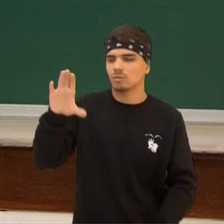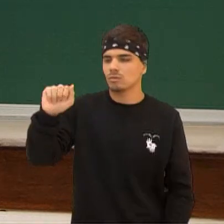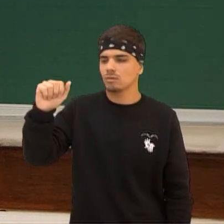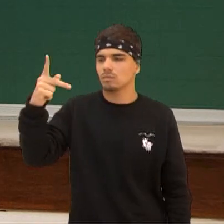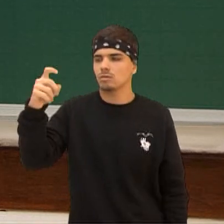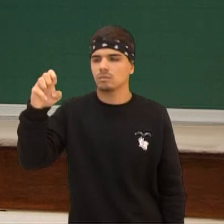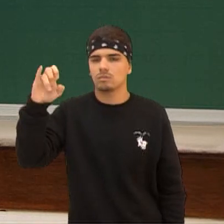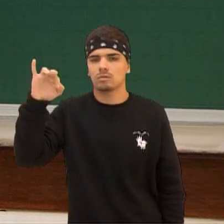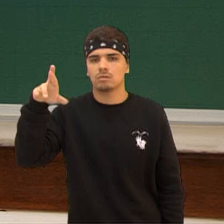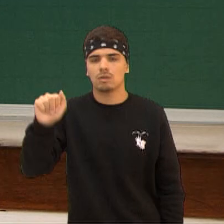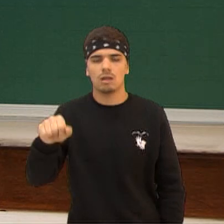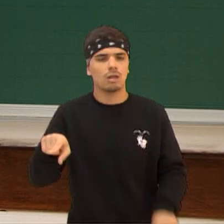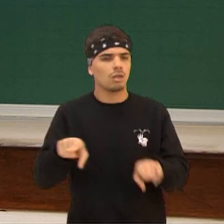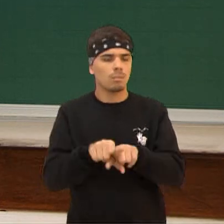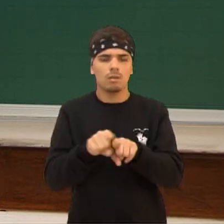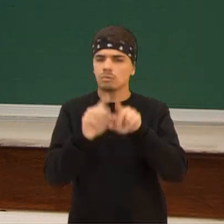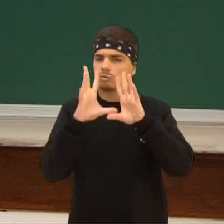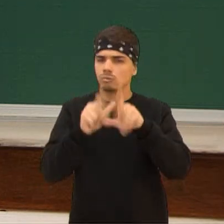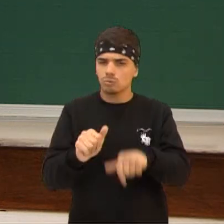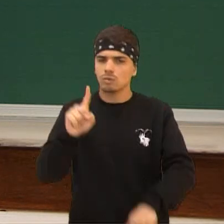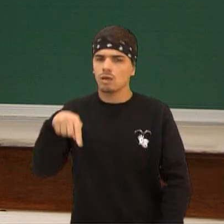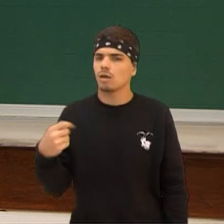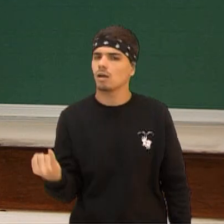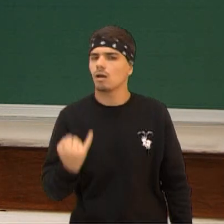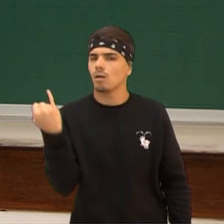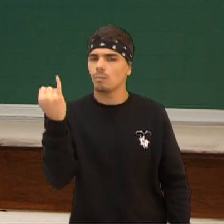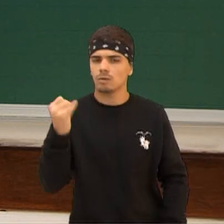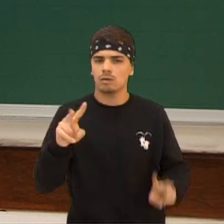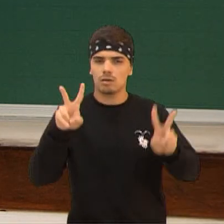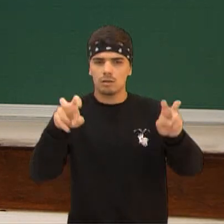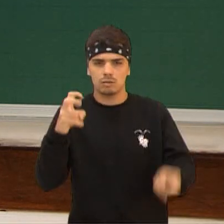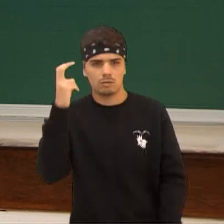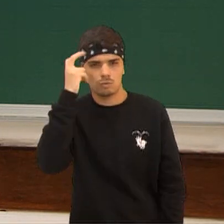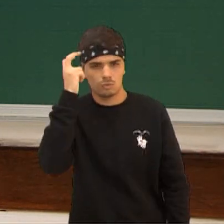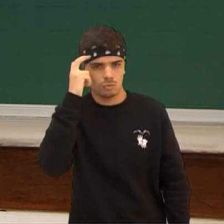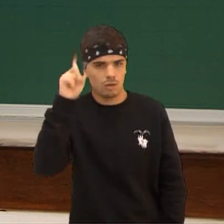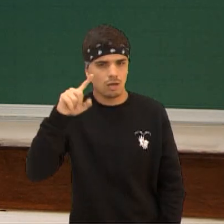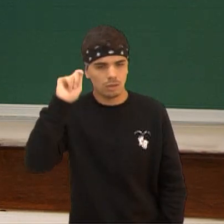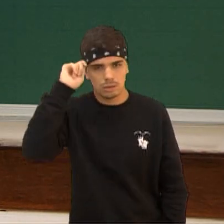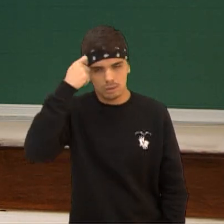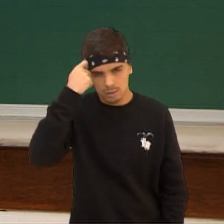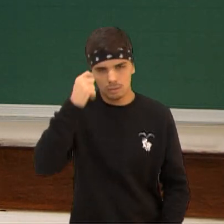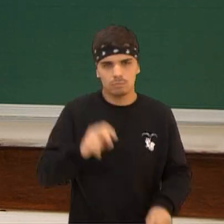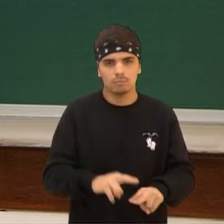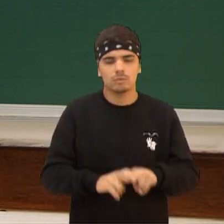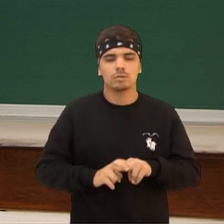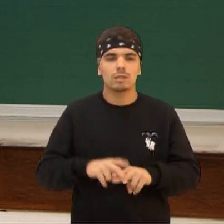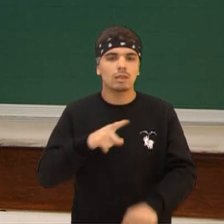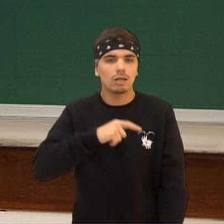sobre tudo que é importante nessa cultura tão maravilhosa que é a cultura negra. Então, vamos ter a